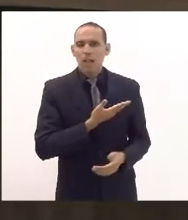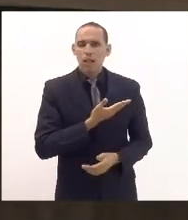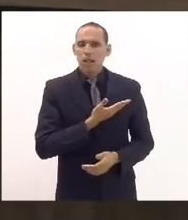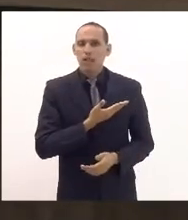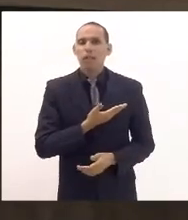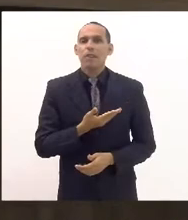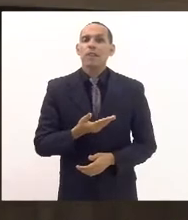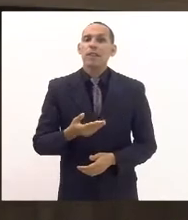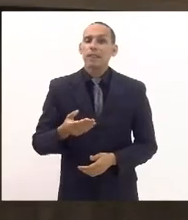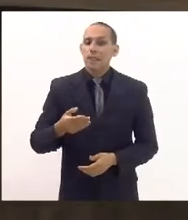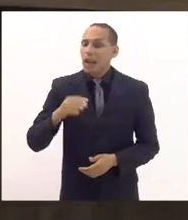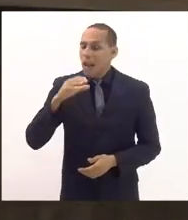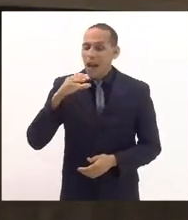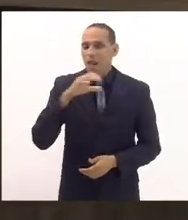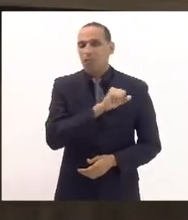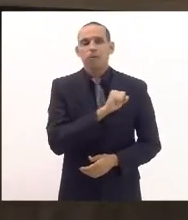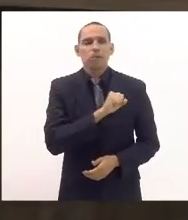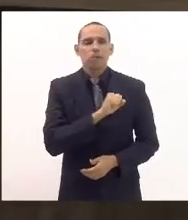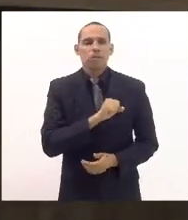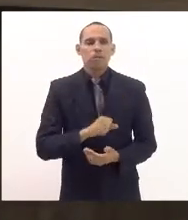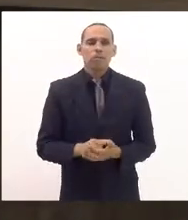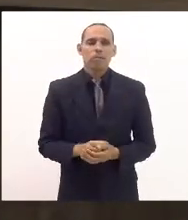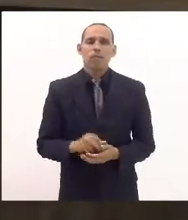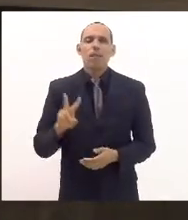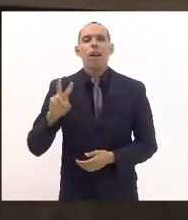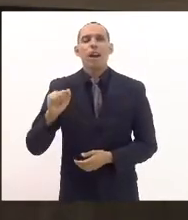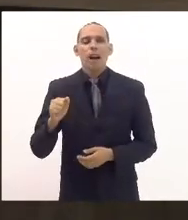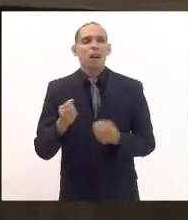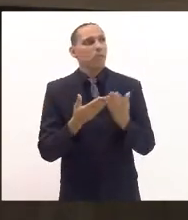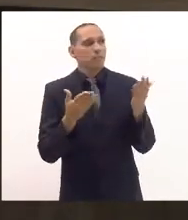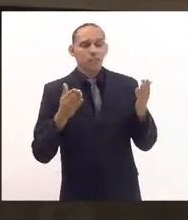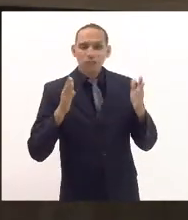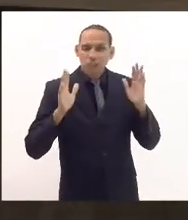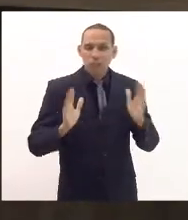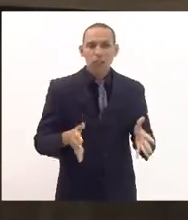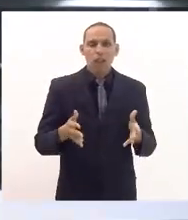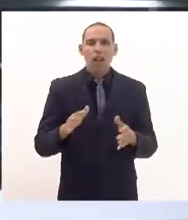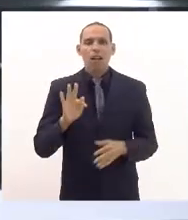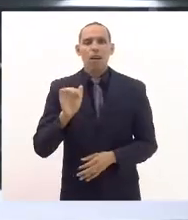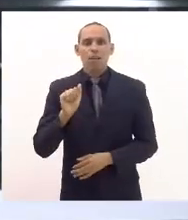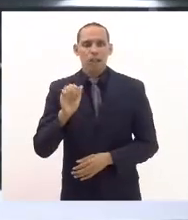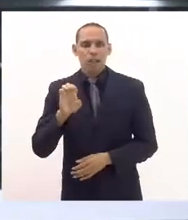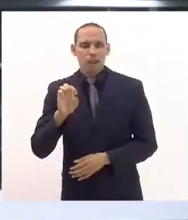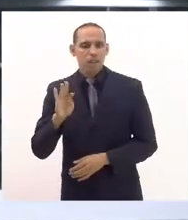sim e o mais rápido possível vale-alimentação já para FAETEC